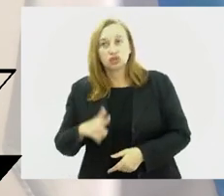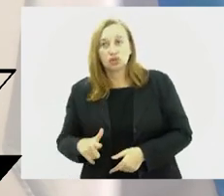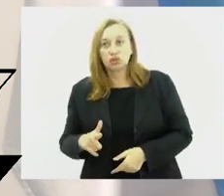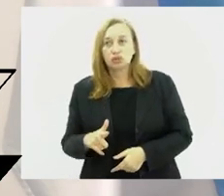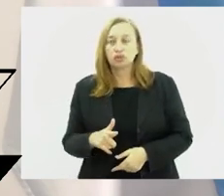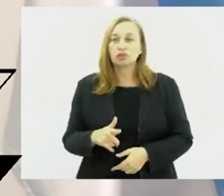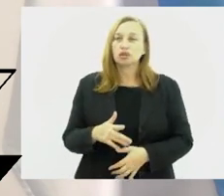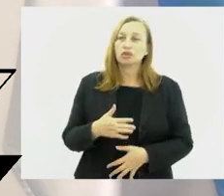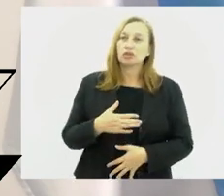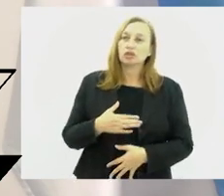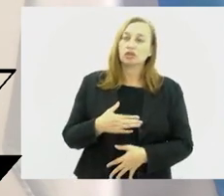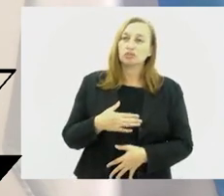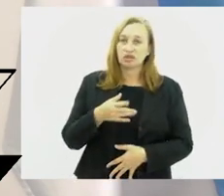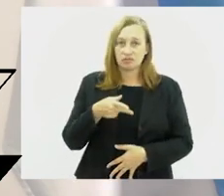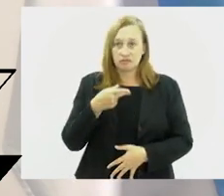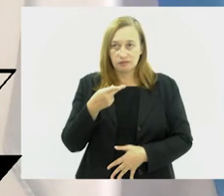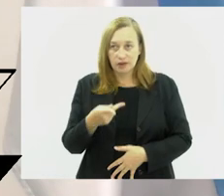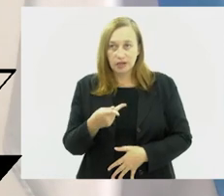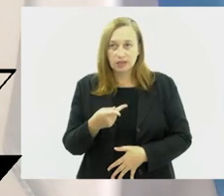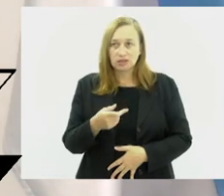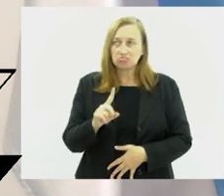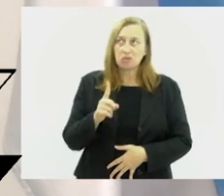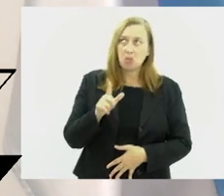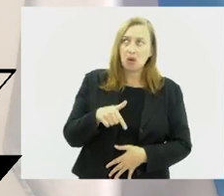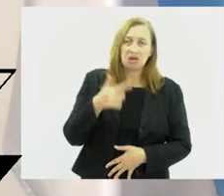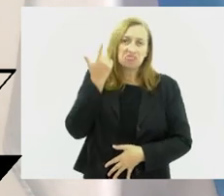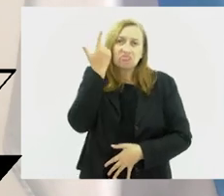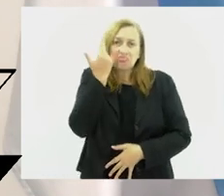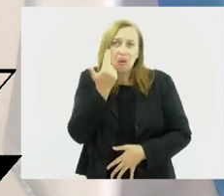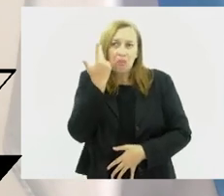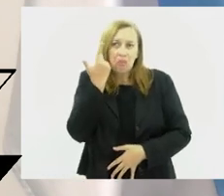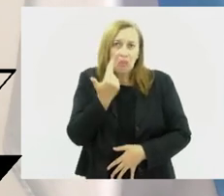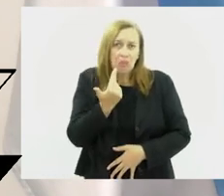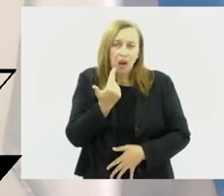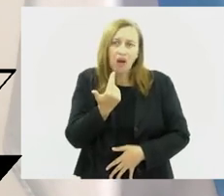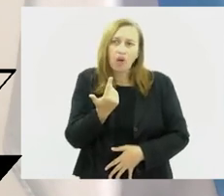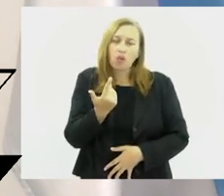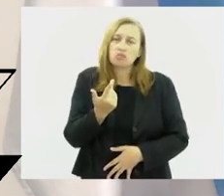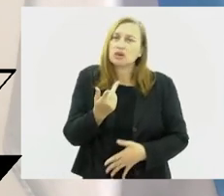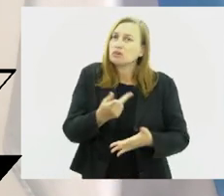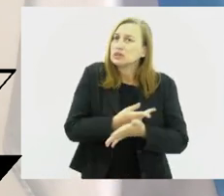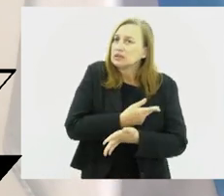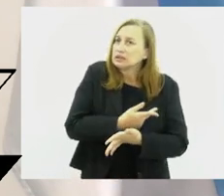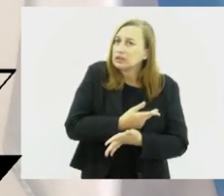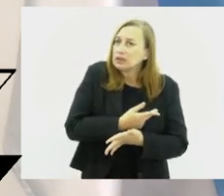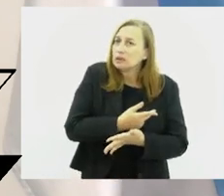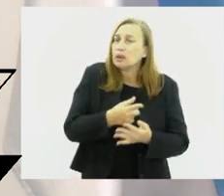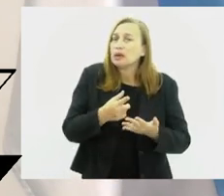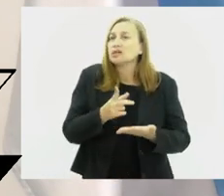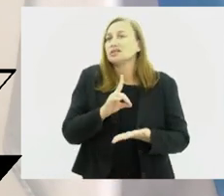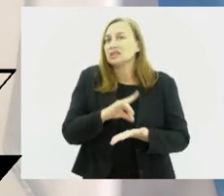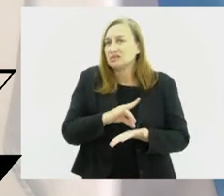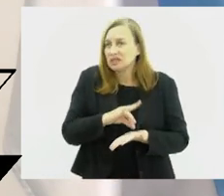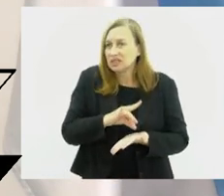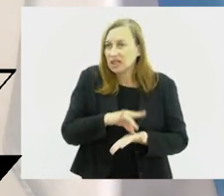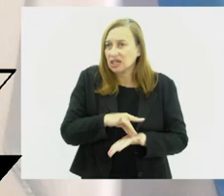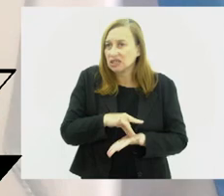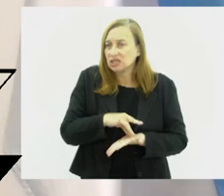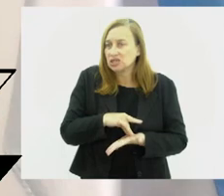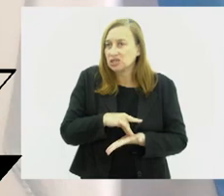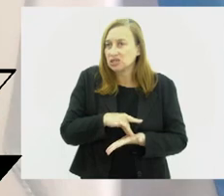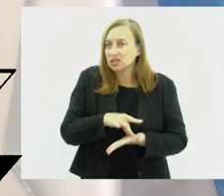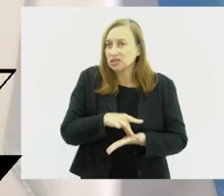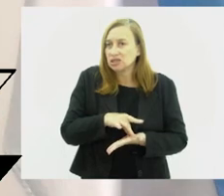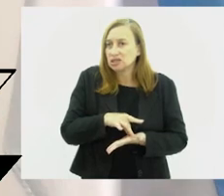o meu inconformismo, que não é comum, não é incomum que isso aconteça. Na verdade,